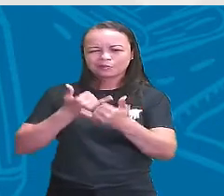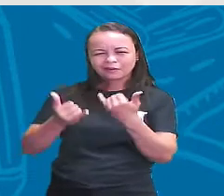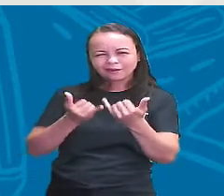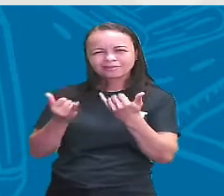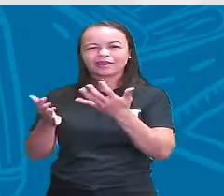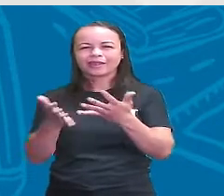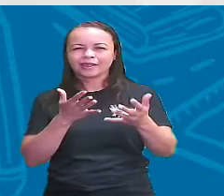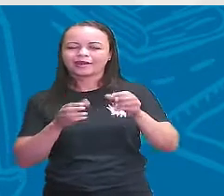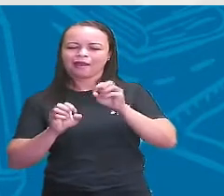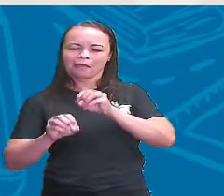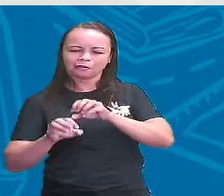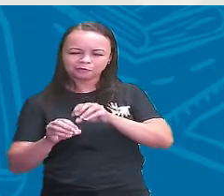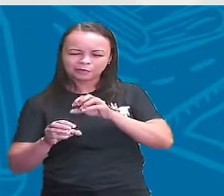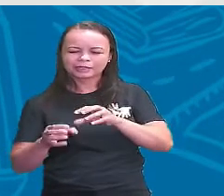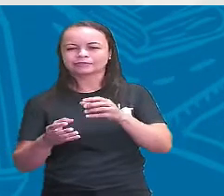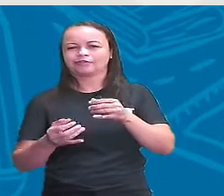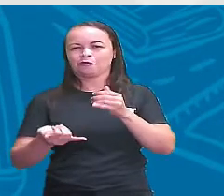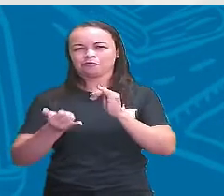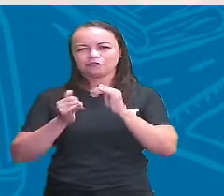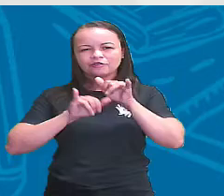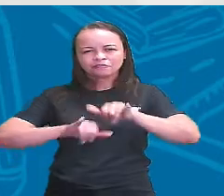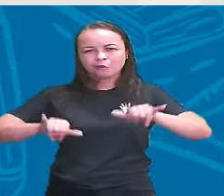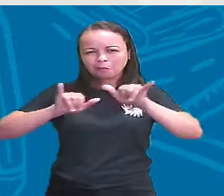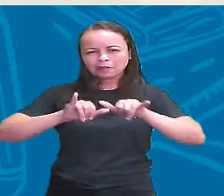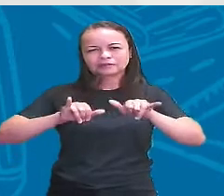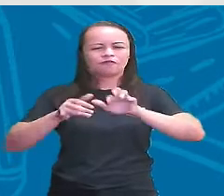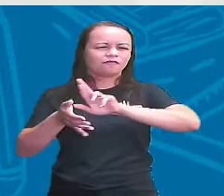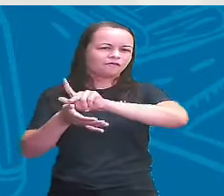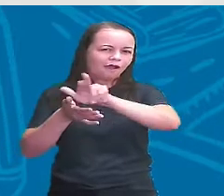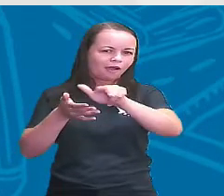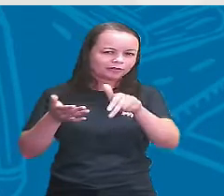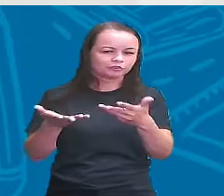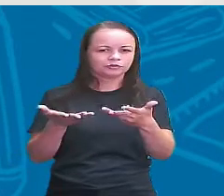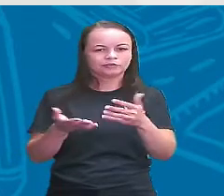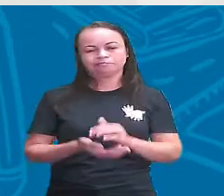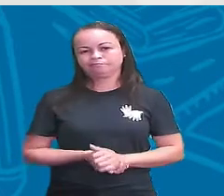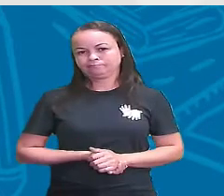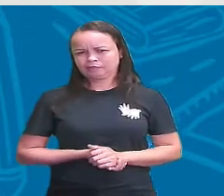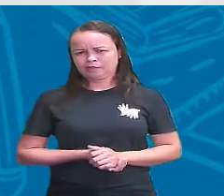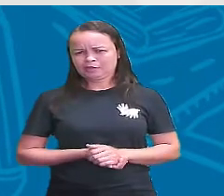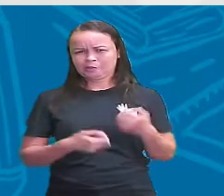comunicação, educação e informação. Gente,